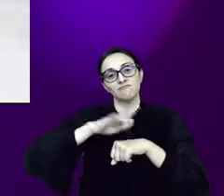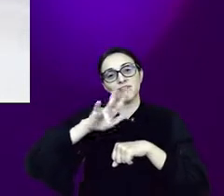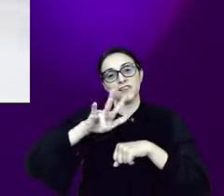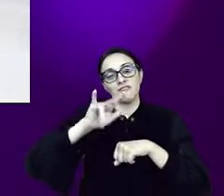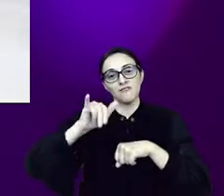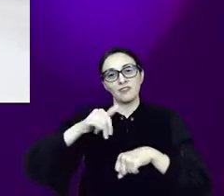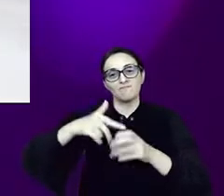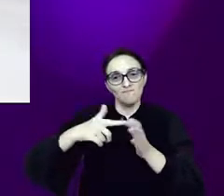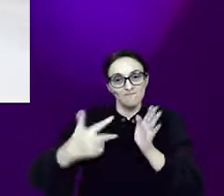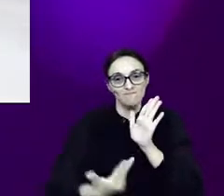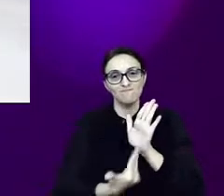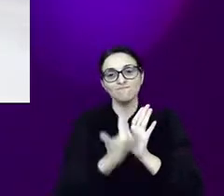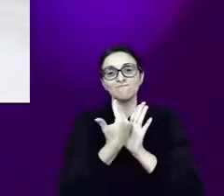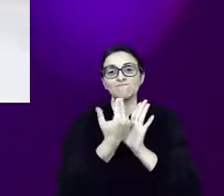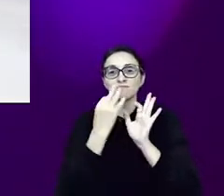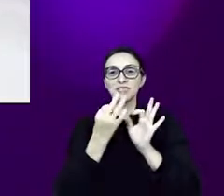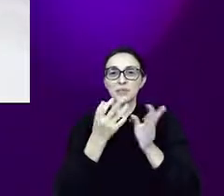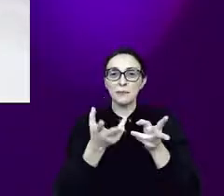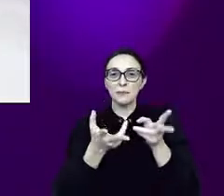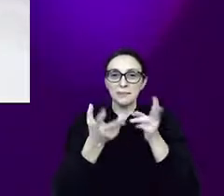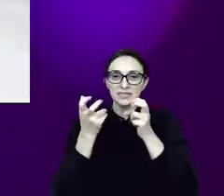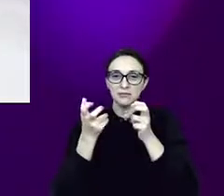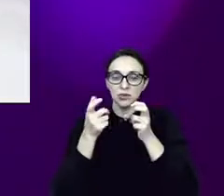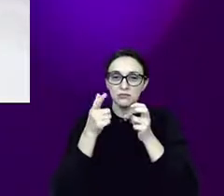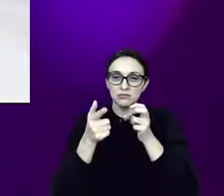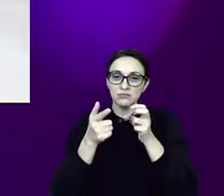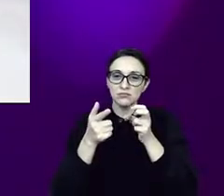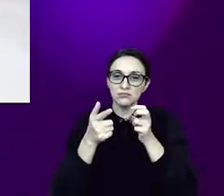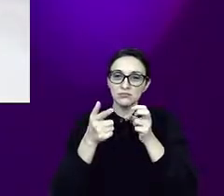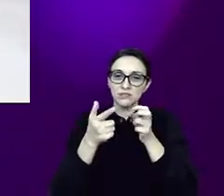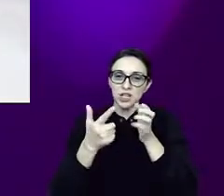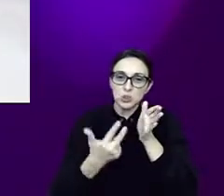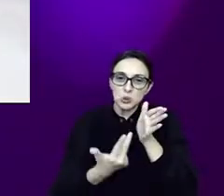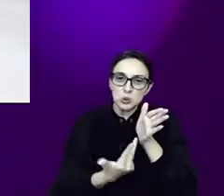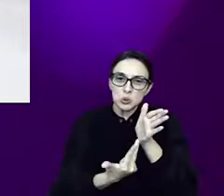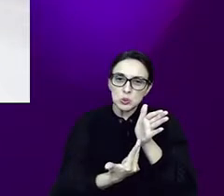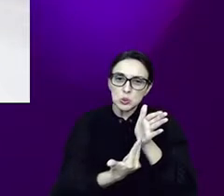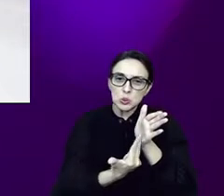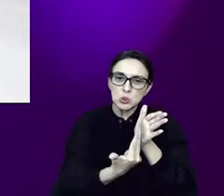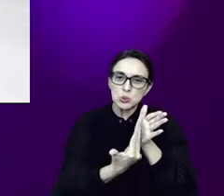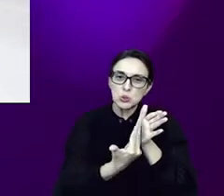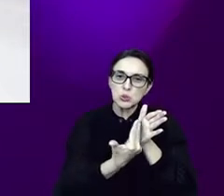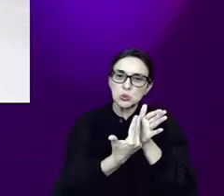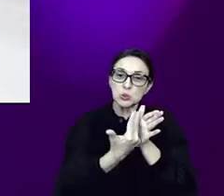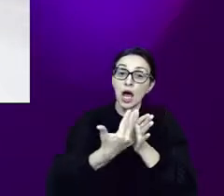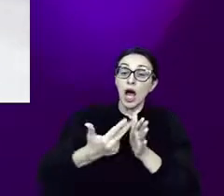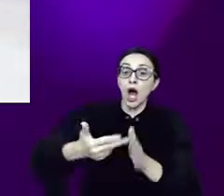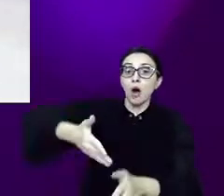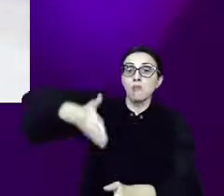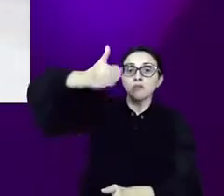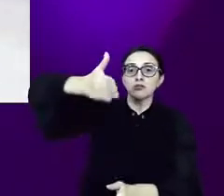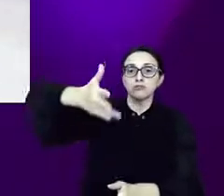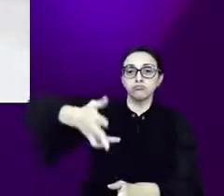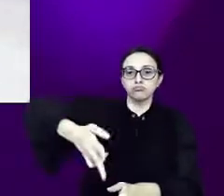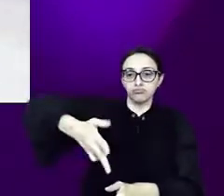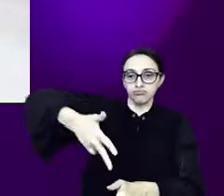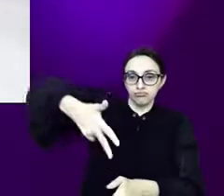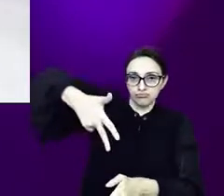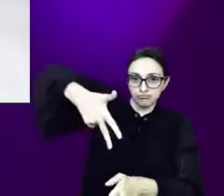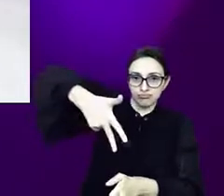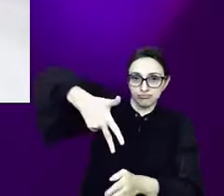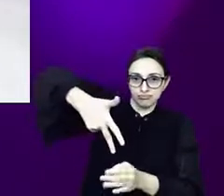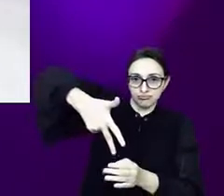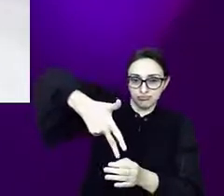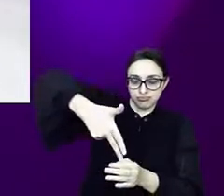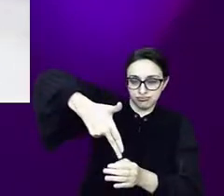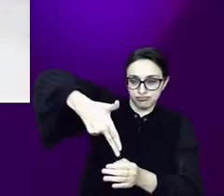cirúrgico propriamente dito. Vocês veem que a fresagem do acetábulo ela é feita toda com a utilização do braço robótico, e ao passo que nós vamos fresando